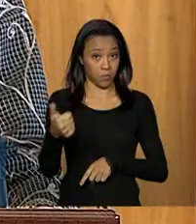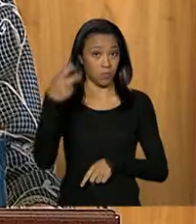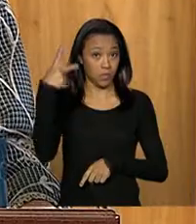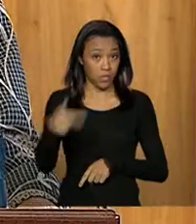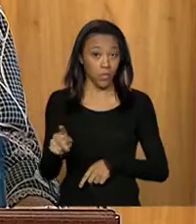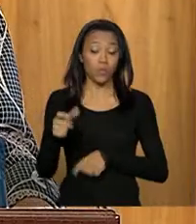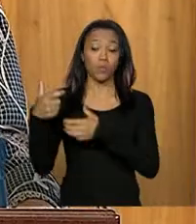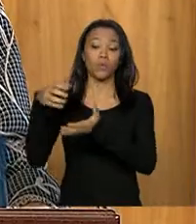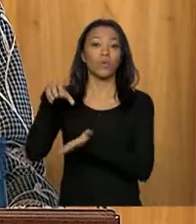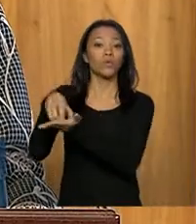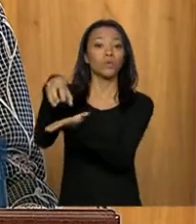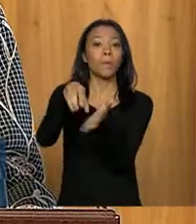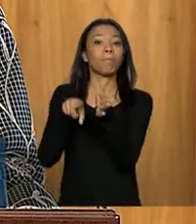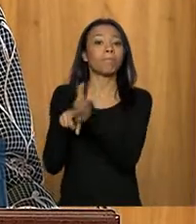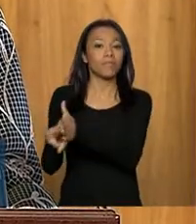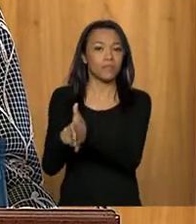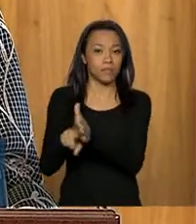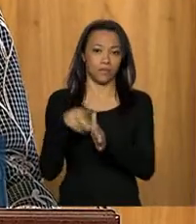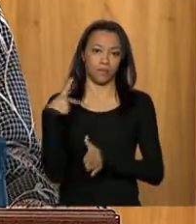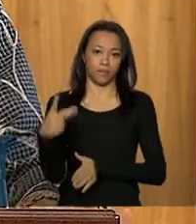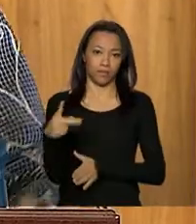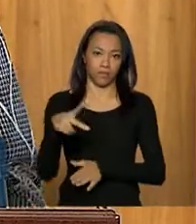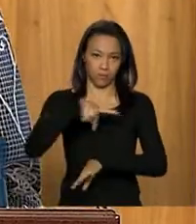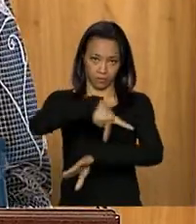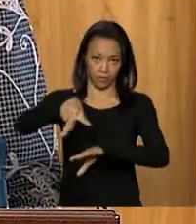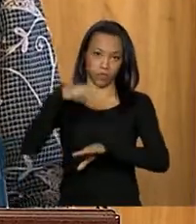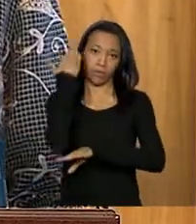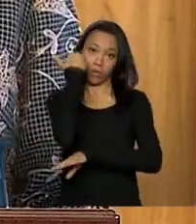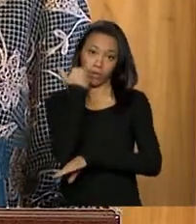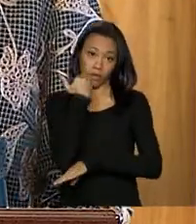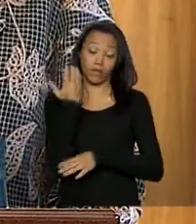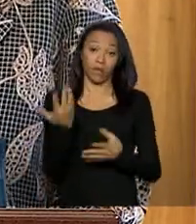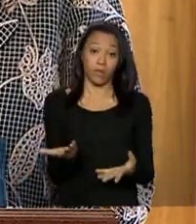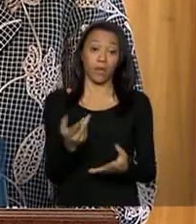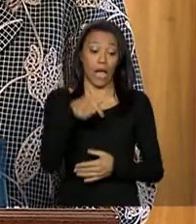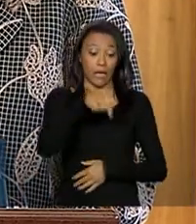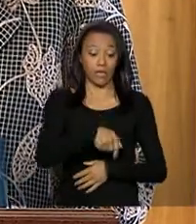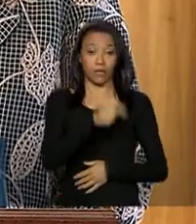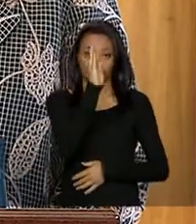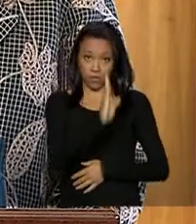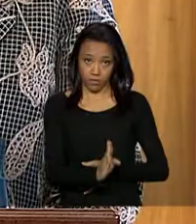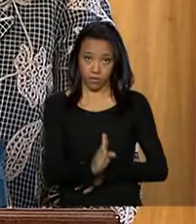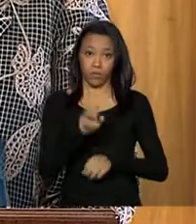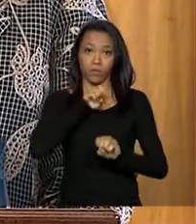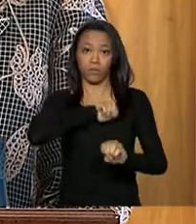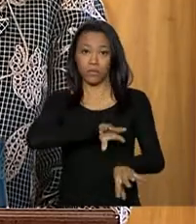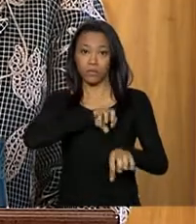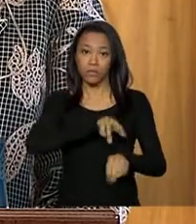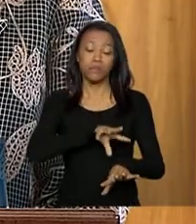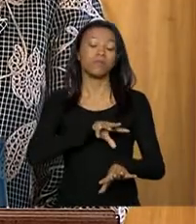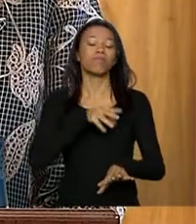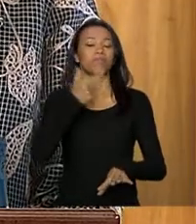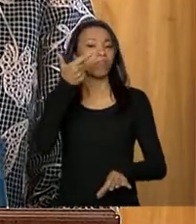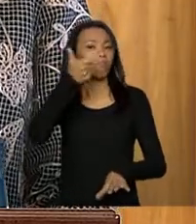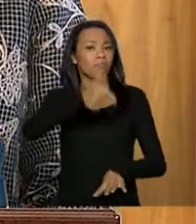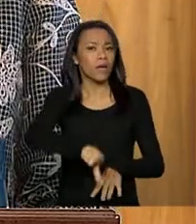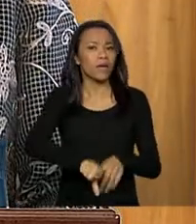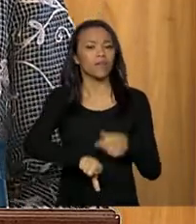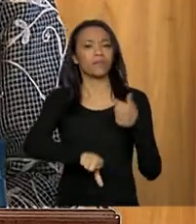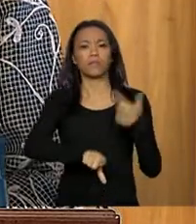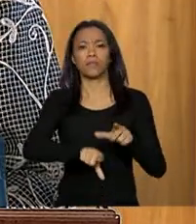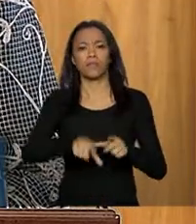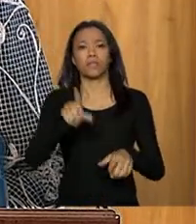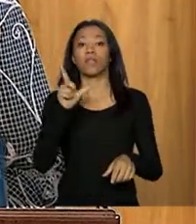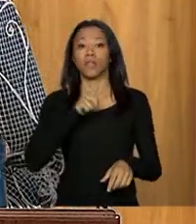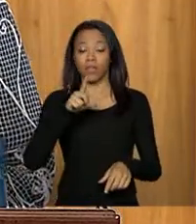centros de estudo e de pesquisa. A educação no Brasil, cada vez mais, tem o